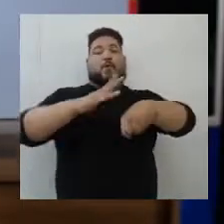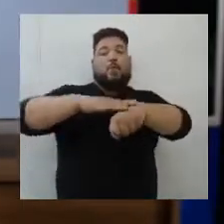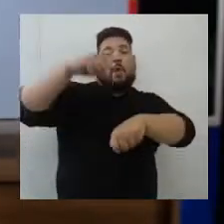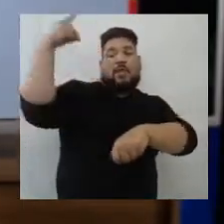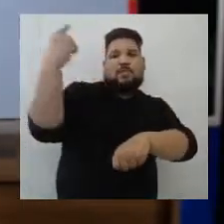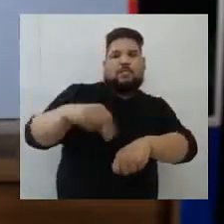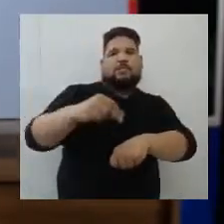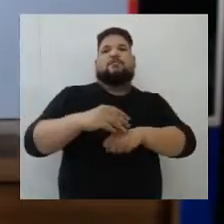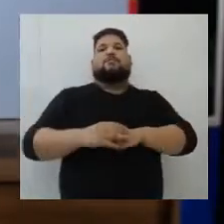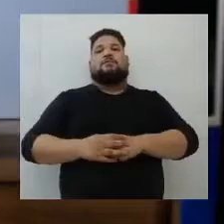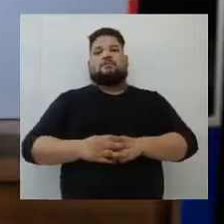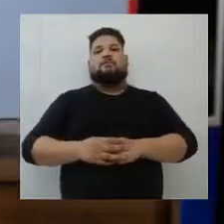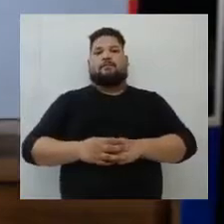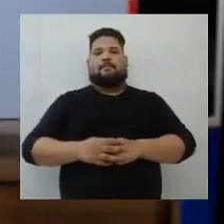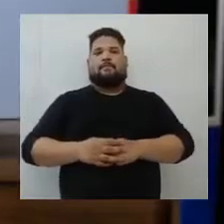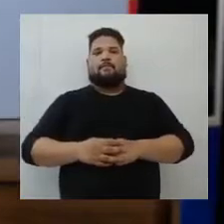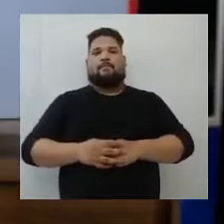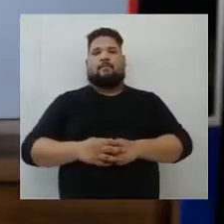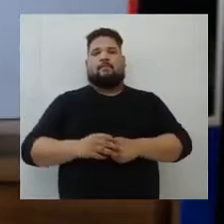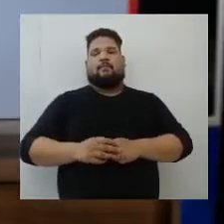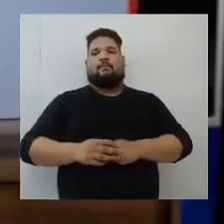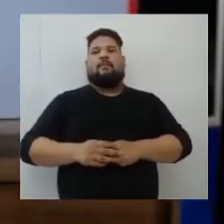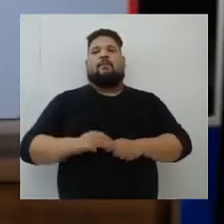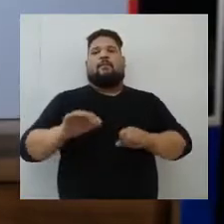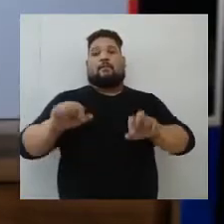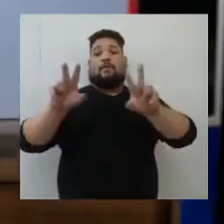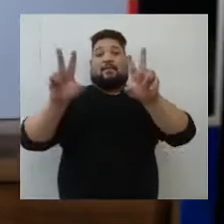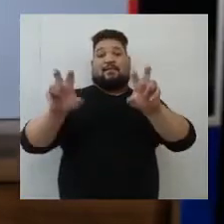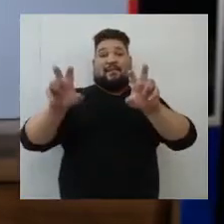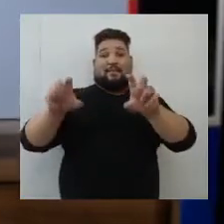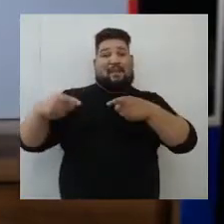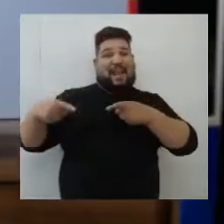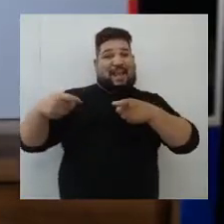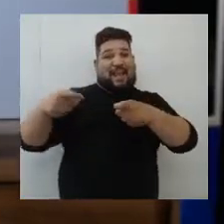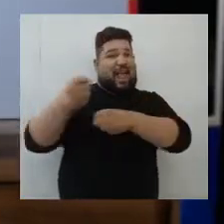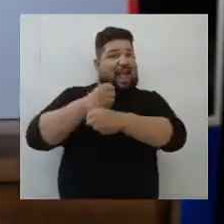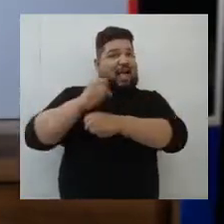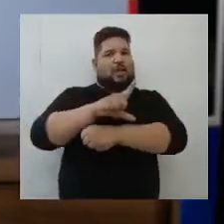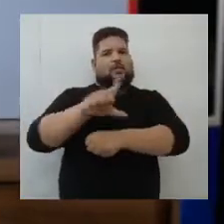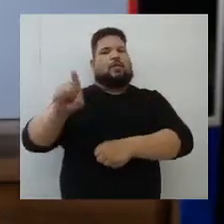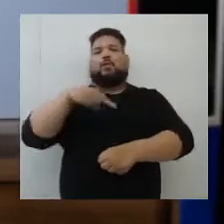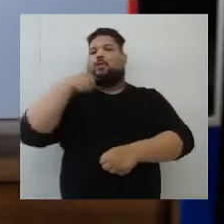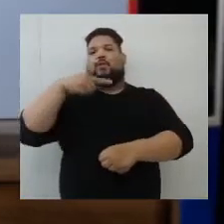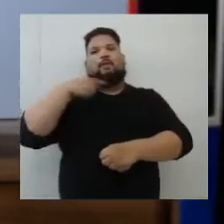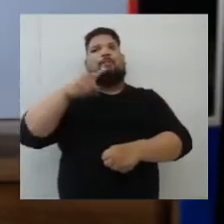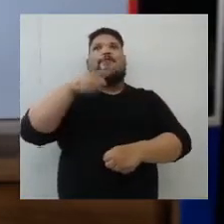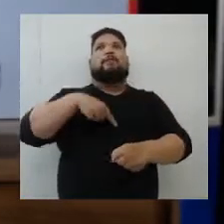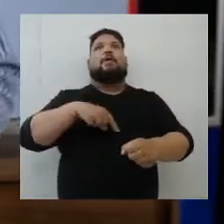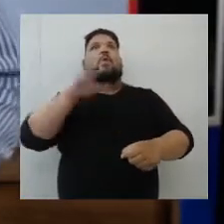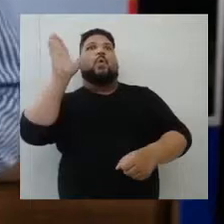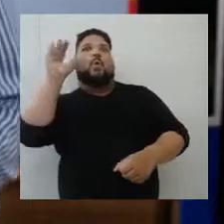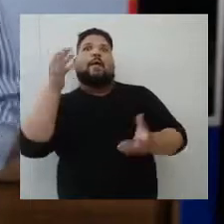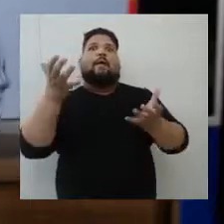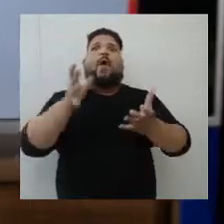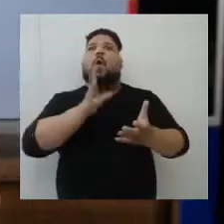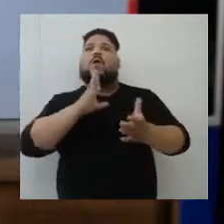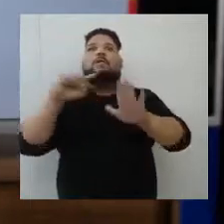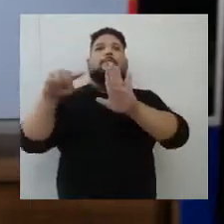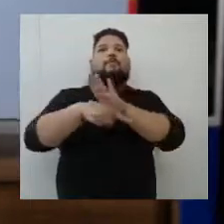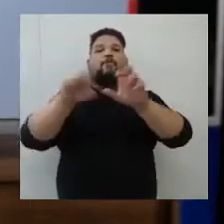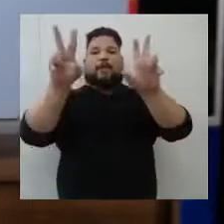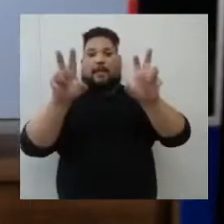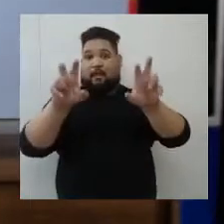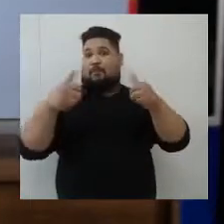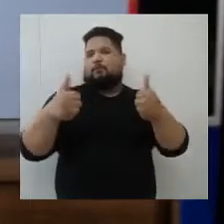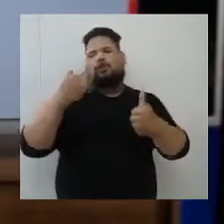peste. Pessoal, não vai dar para a gente tratar da Guerra dos 100 anos. Eu sei que muitos de vocês devem ter vontade de conhecer e aprofundar um pouco mais sobre